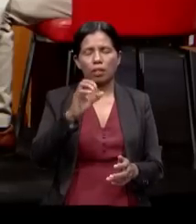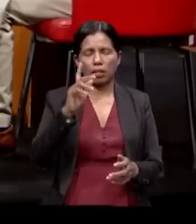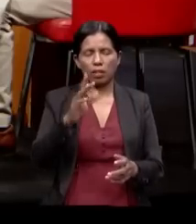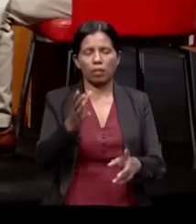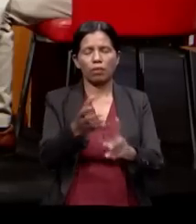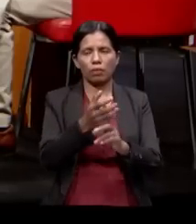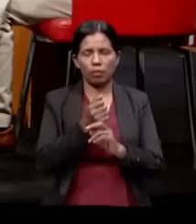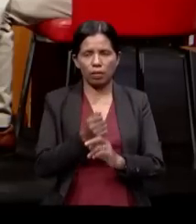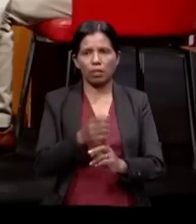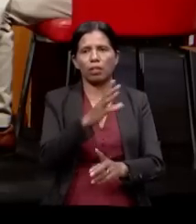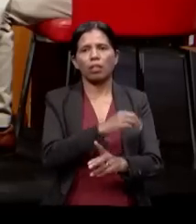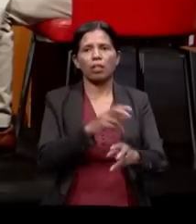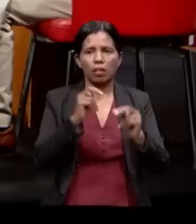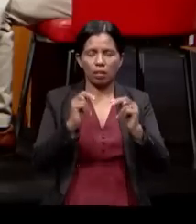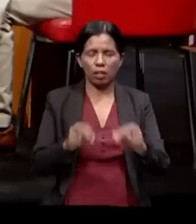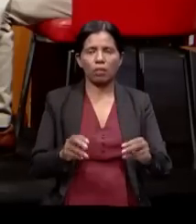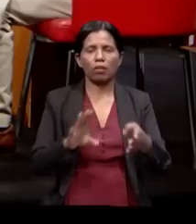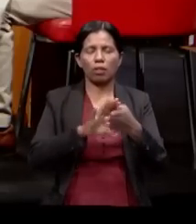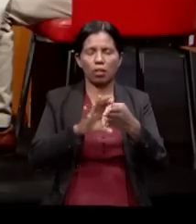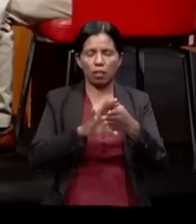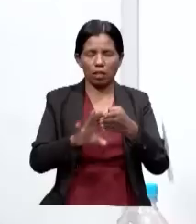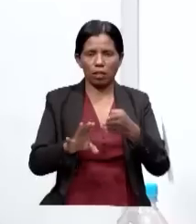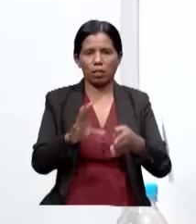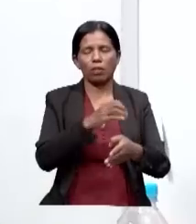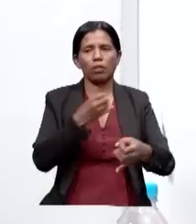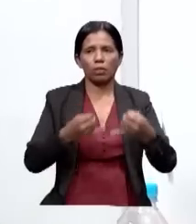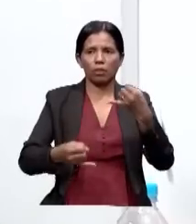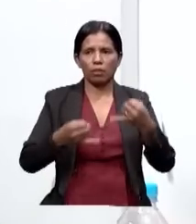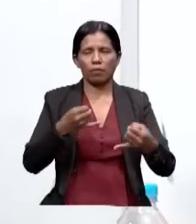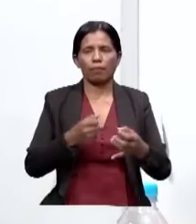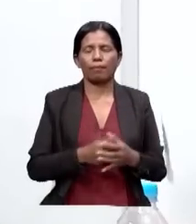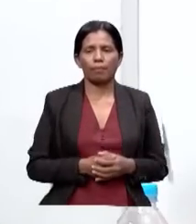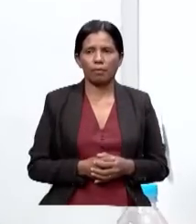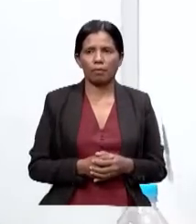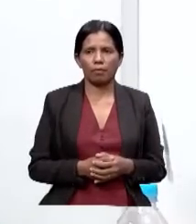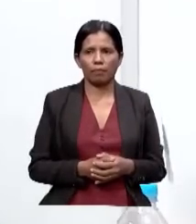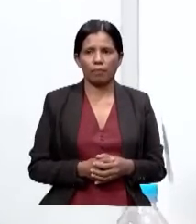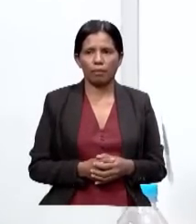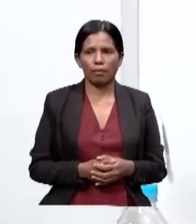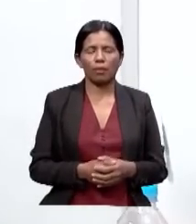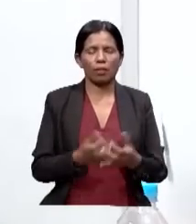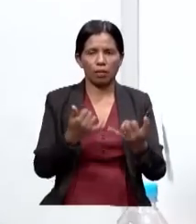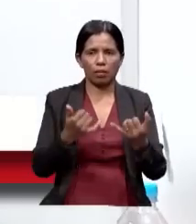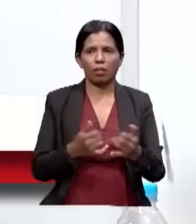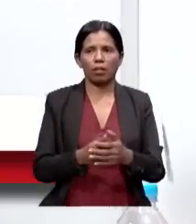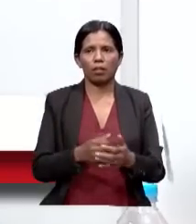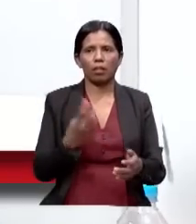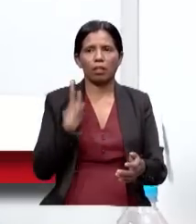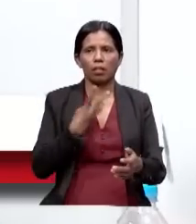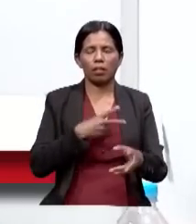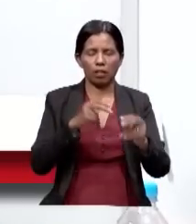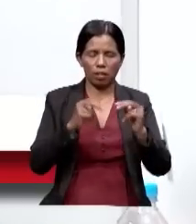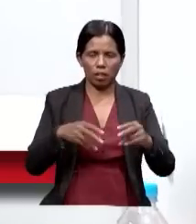busca domiciliar tem que ho mandado judicial. Quando domicílio, ne com certeza tem que